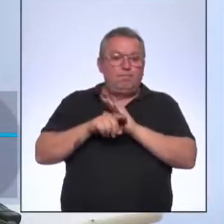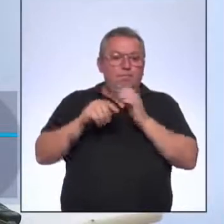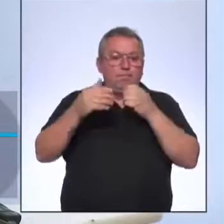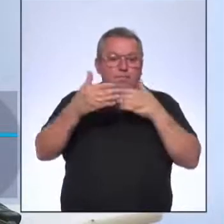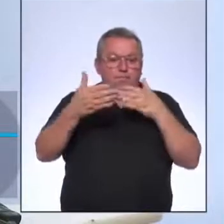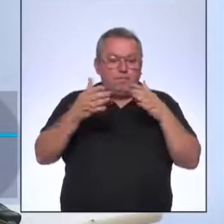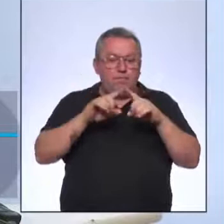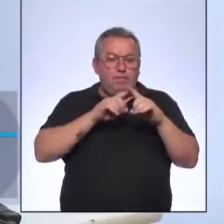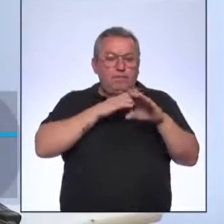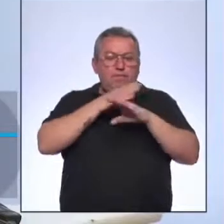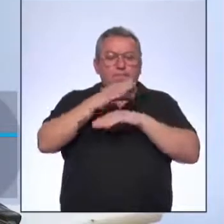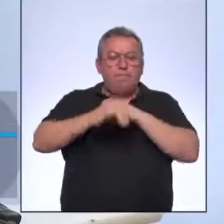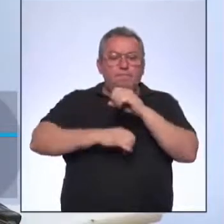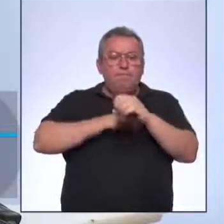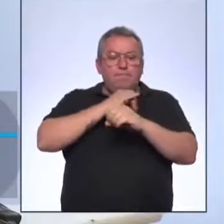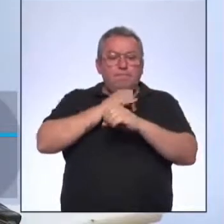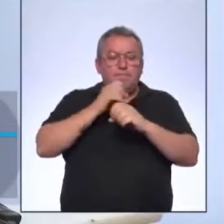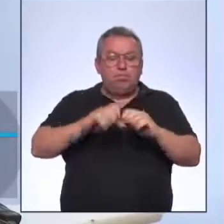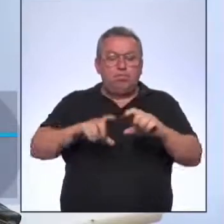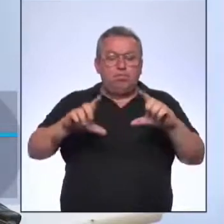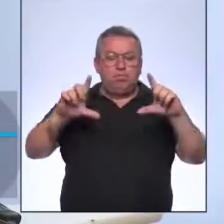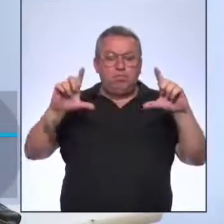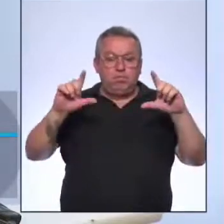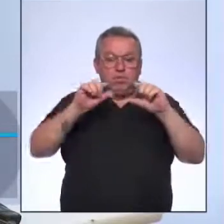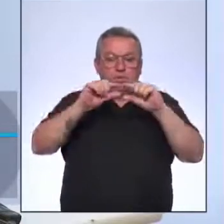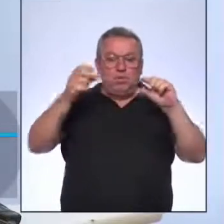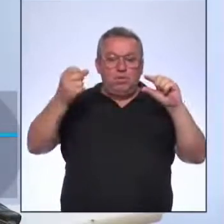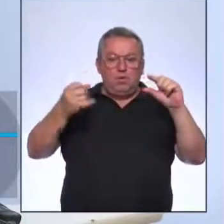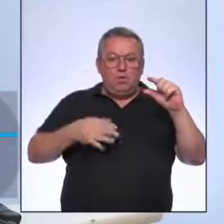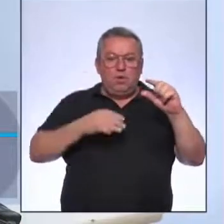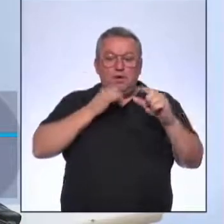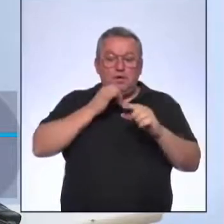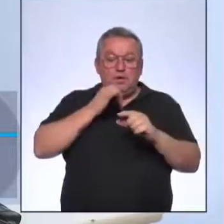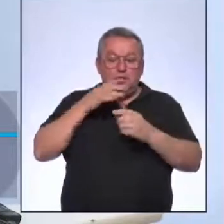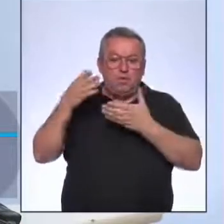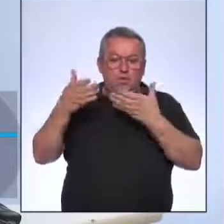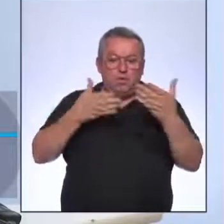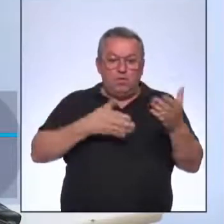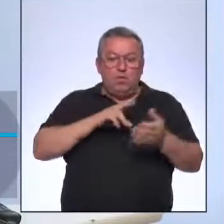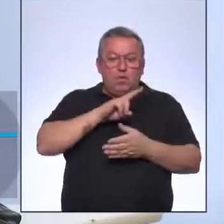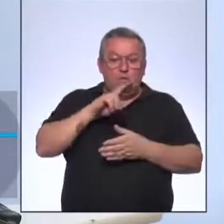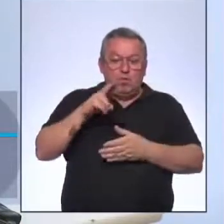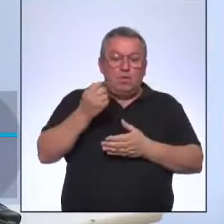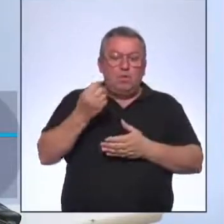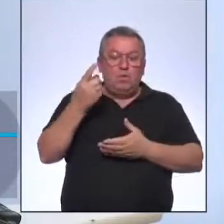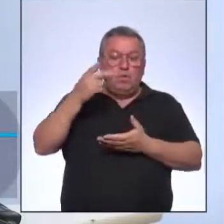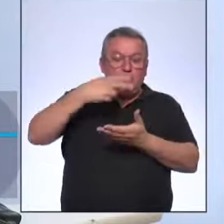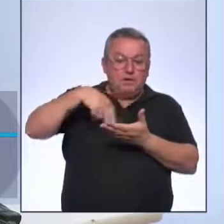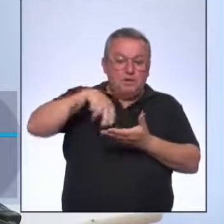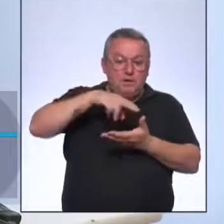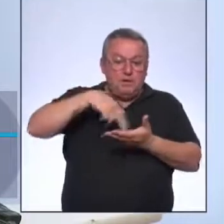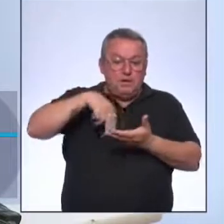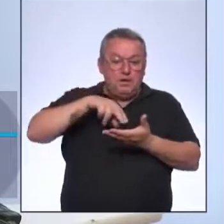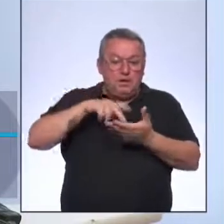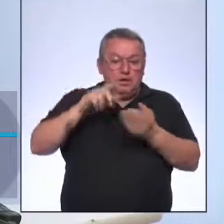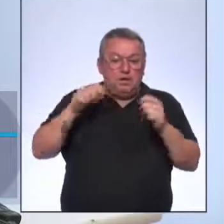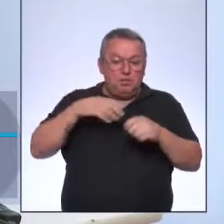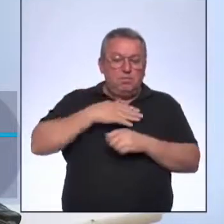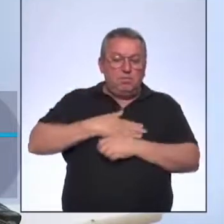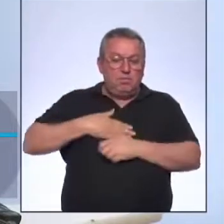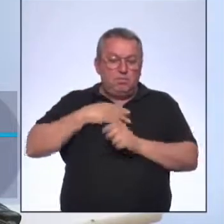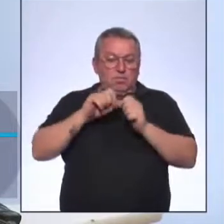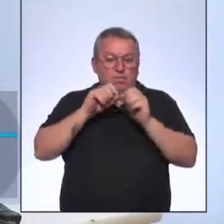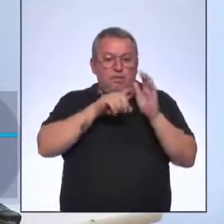sala, fossem na internet e pesquisassem, como, por exemplo, é o caso agora. Eu trouxe o nome de algumas danças que, se possível, eu gostaria que